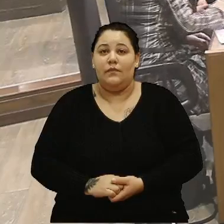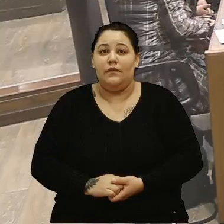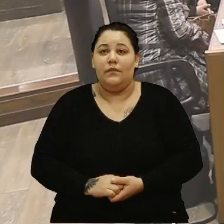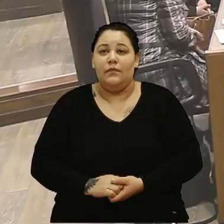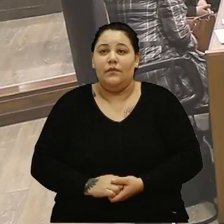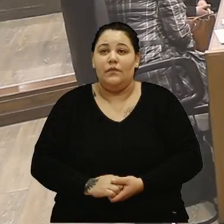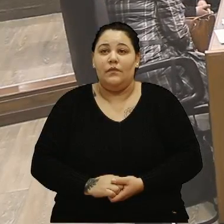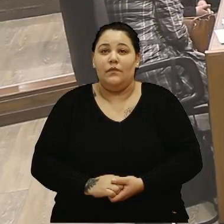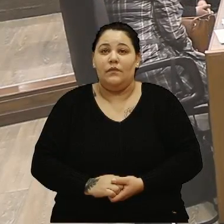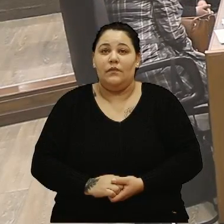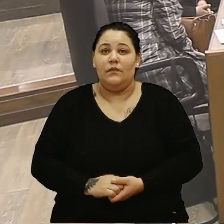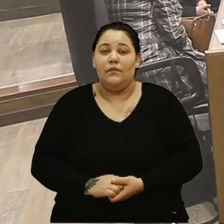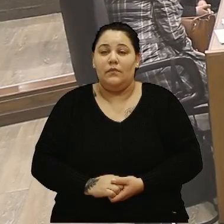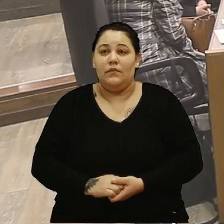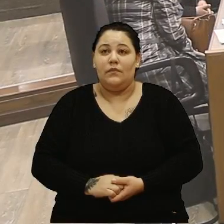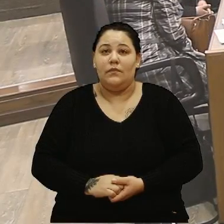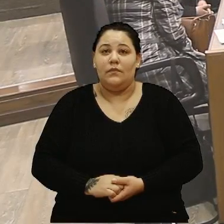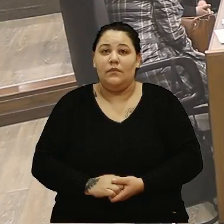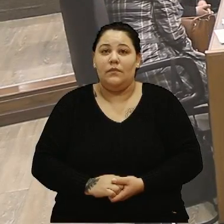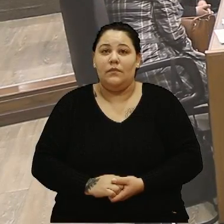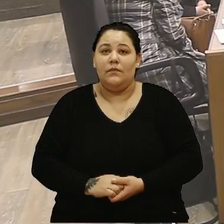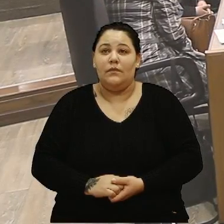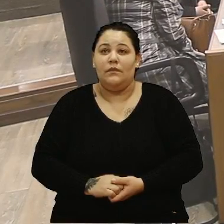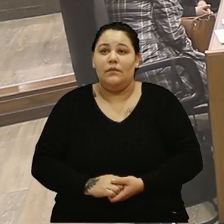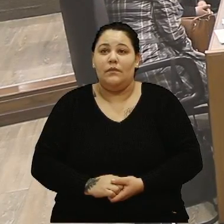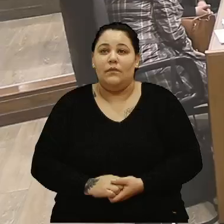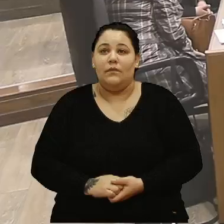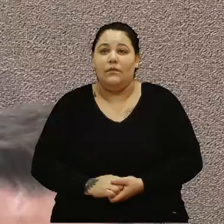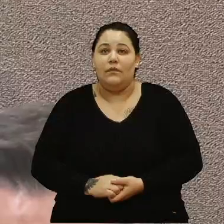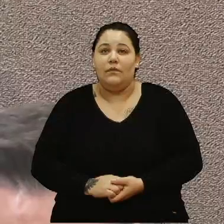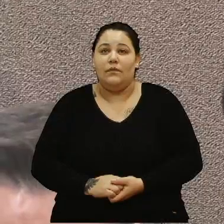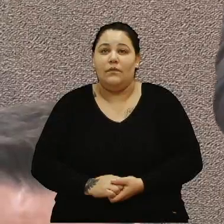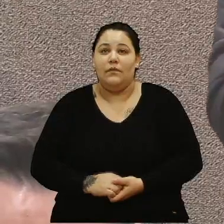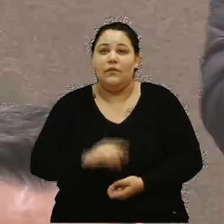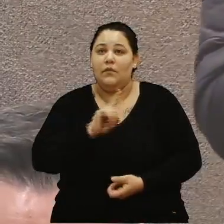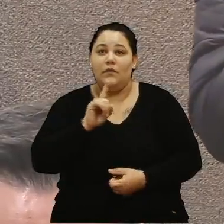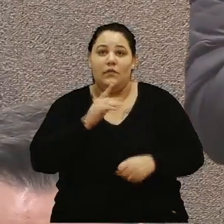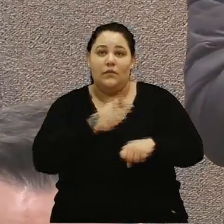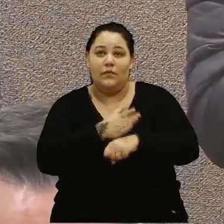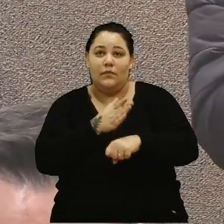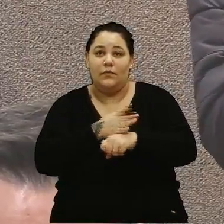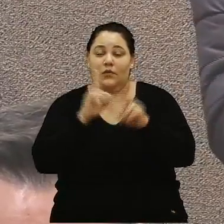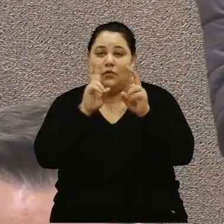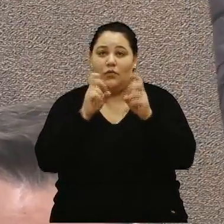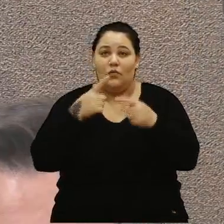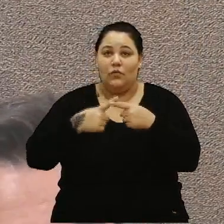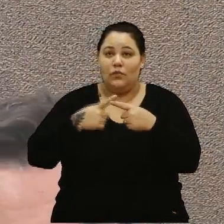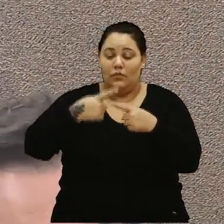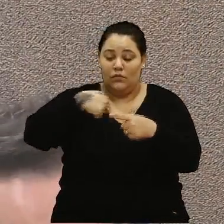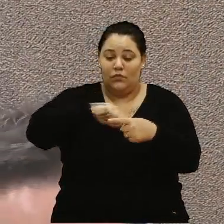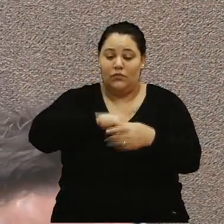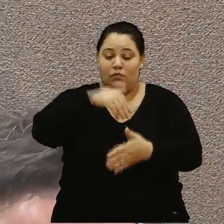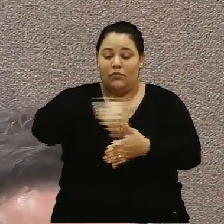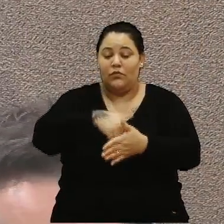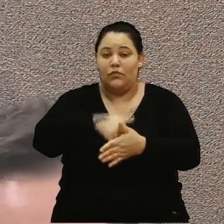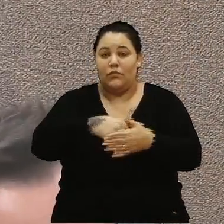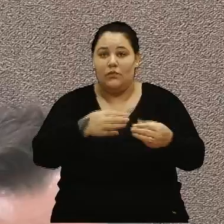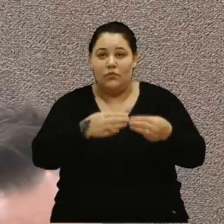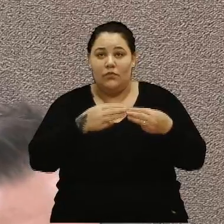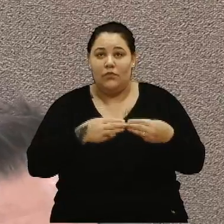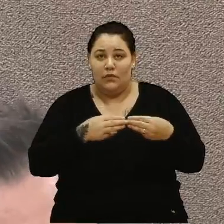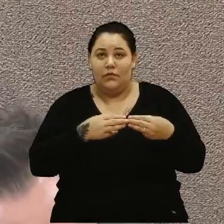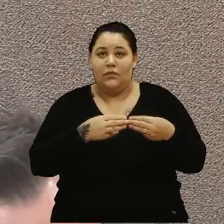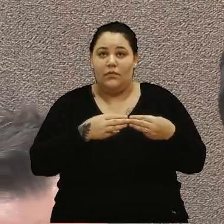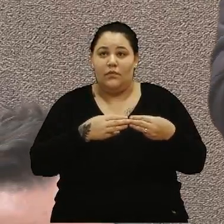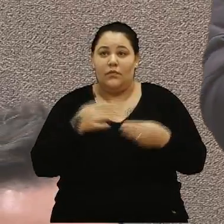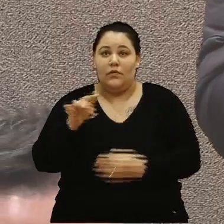Senhor Parte, presidente, vereador. nobres pares, eu nem ia entrar nesse assunto por conta de que nós já votamos a emenda modificativa e as outras